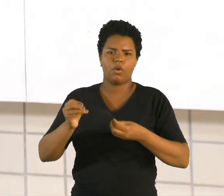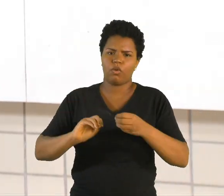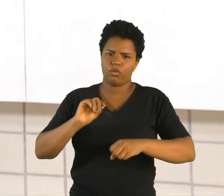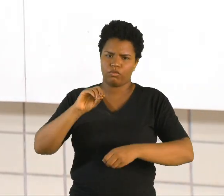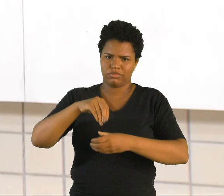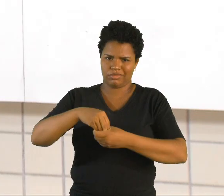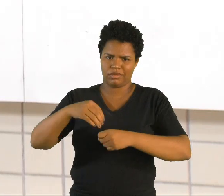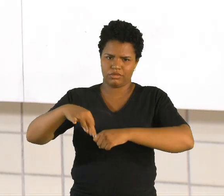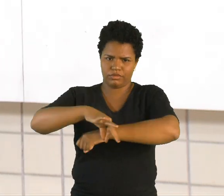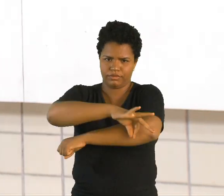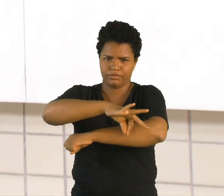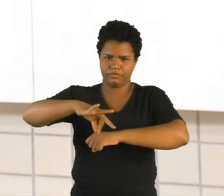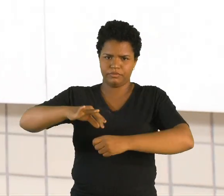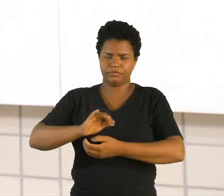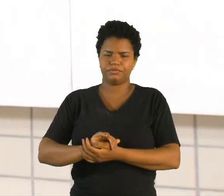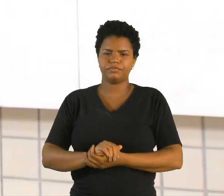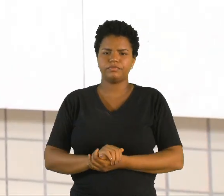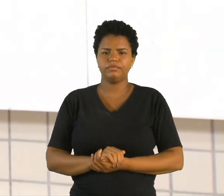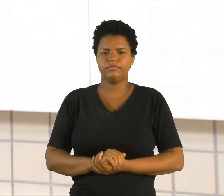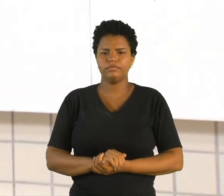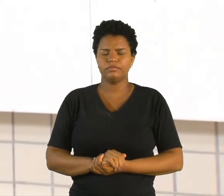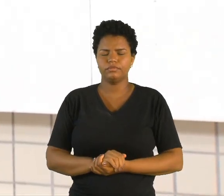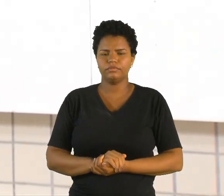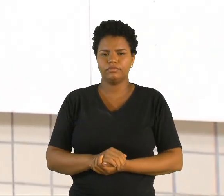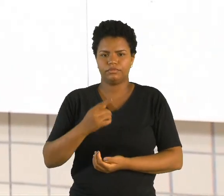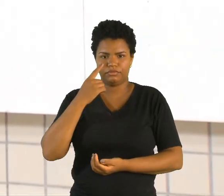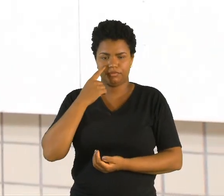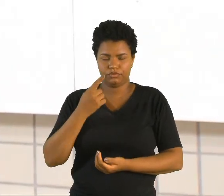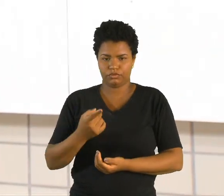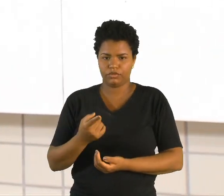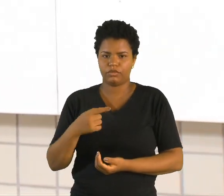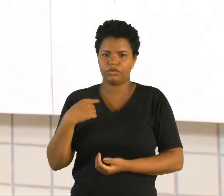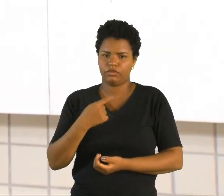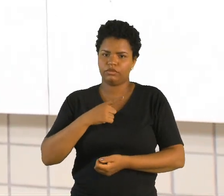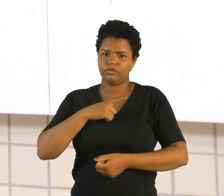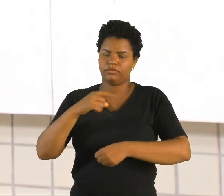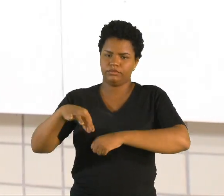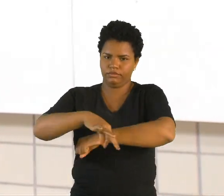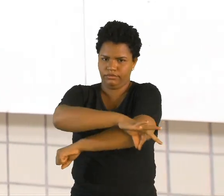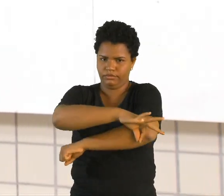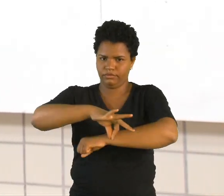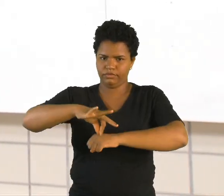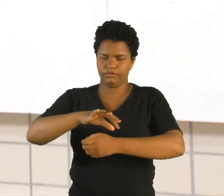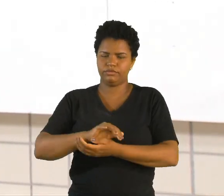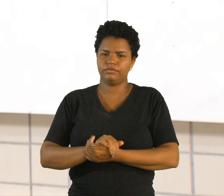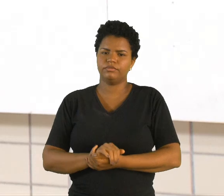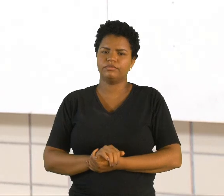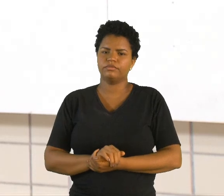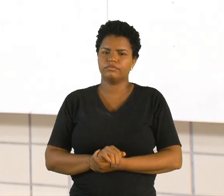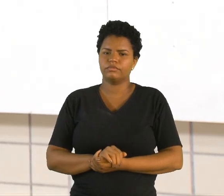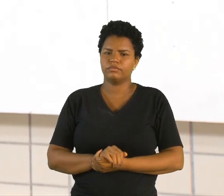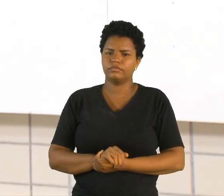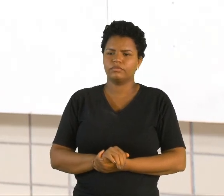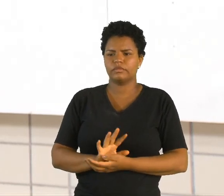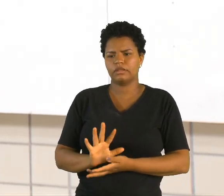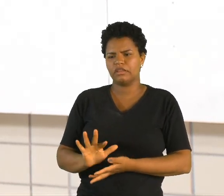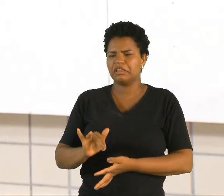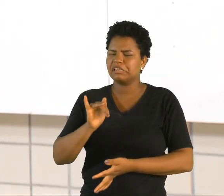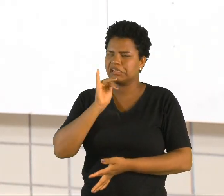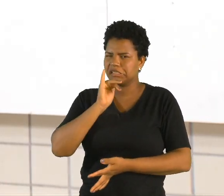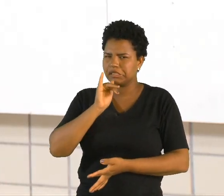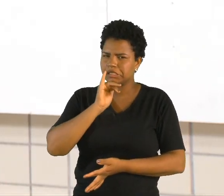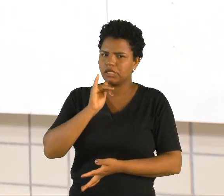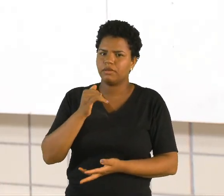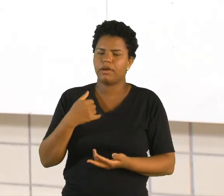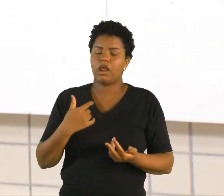régua. Olha só, nós temos aqui uma régua. Suponhamos que seja uma régua, não vai ser do